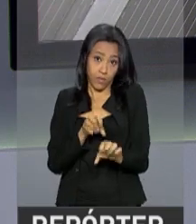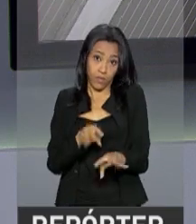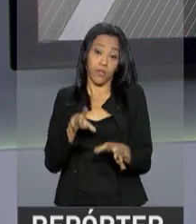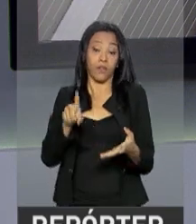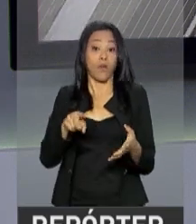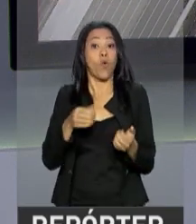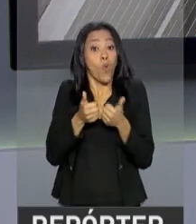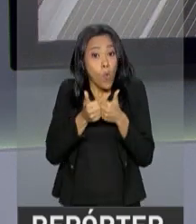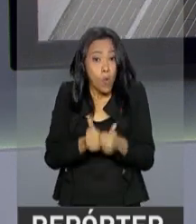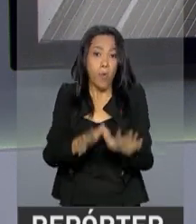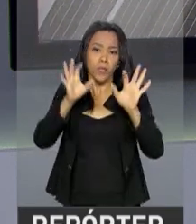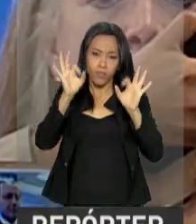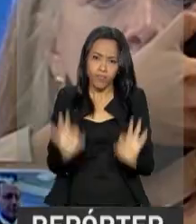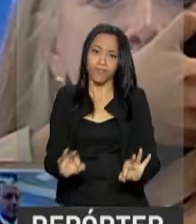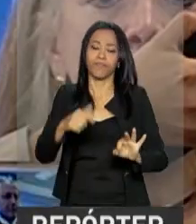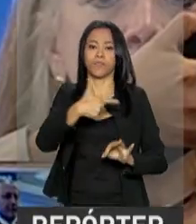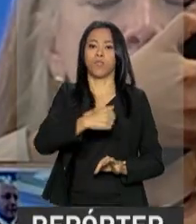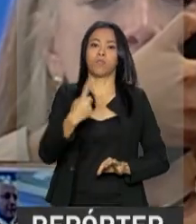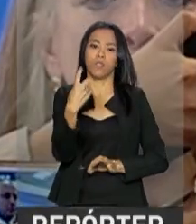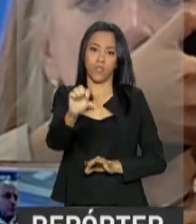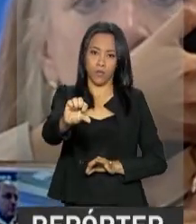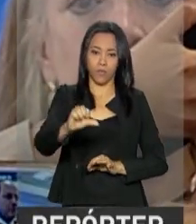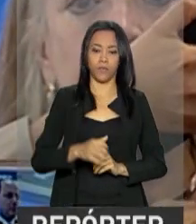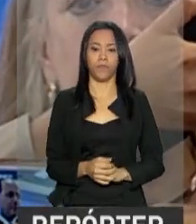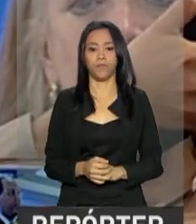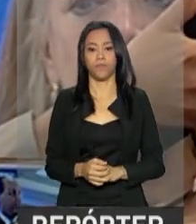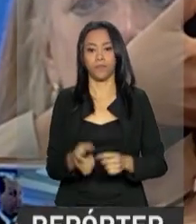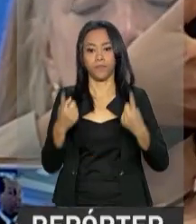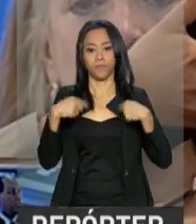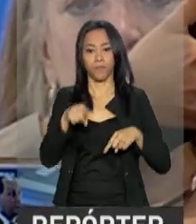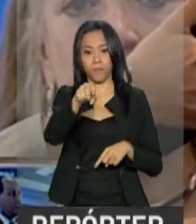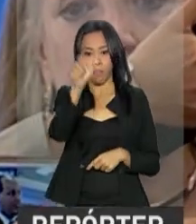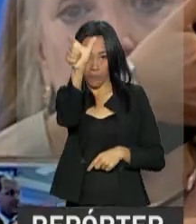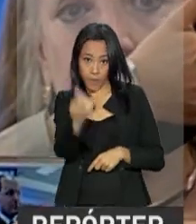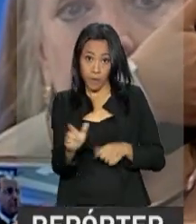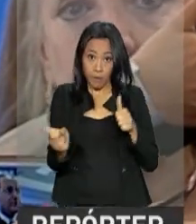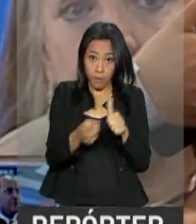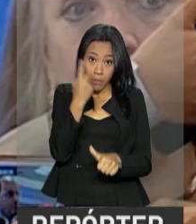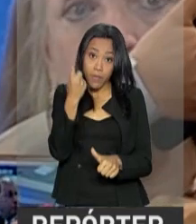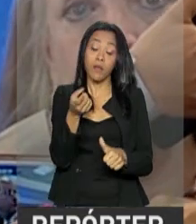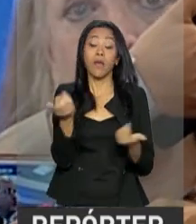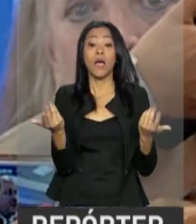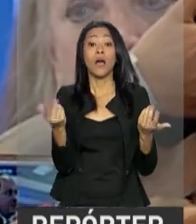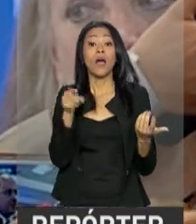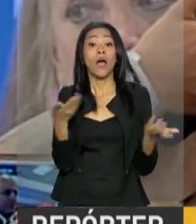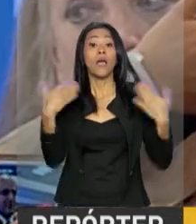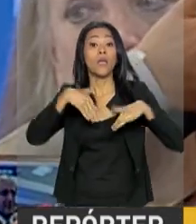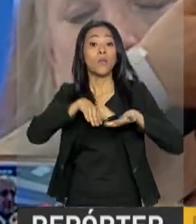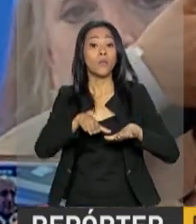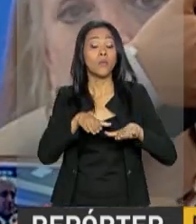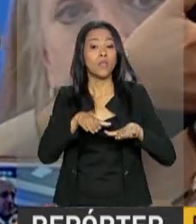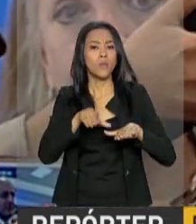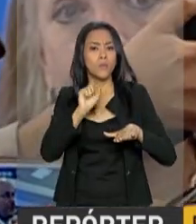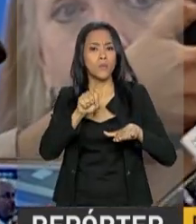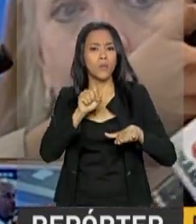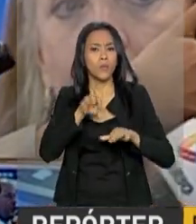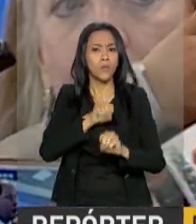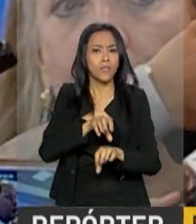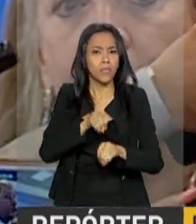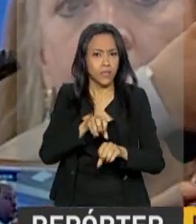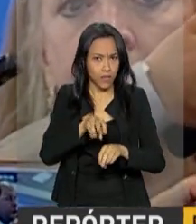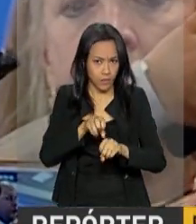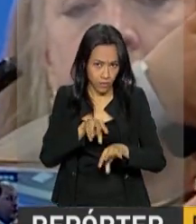em 2019 a discussão 1º da inclusão da educação infantil no processo de avaliação sem